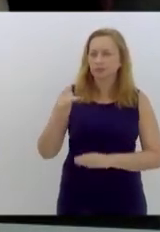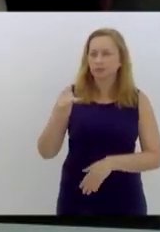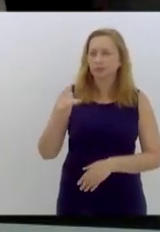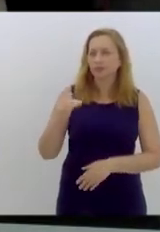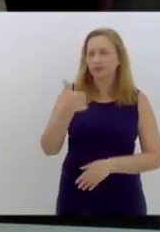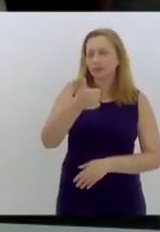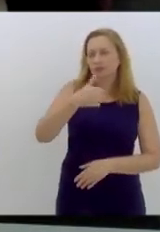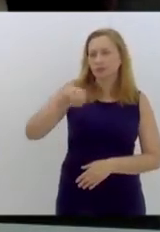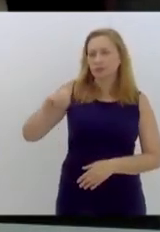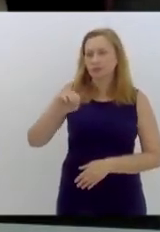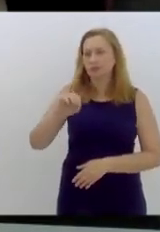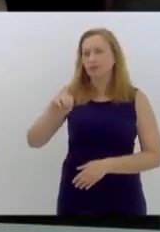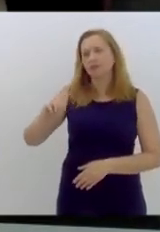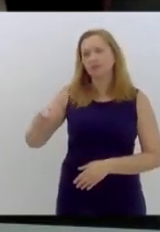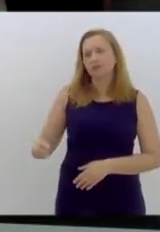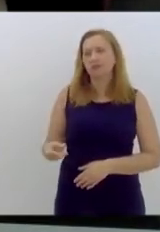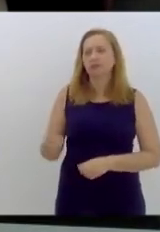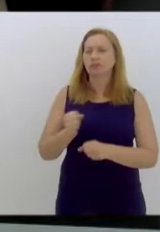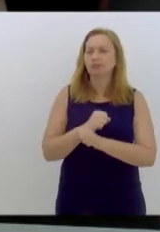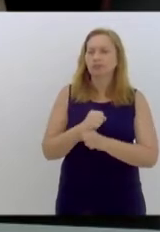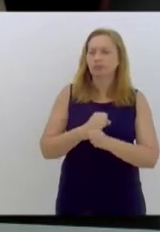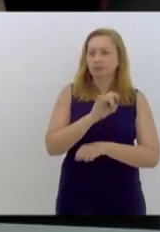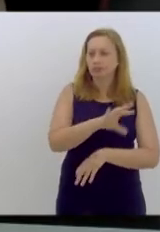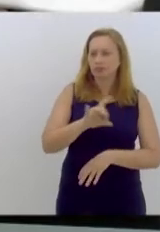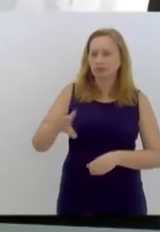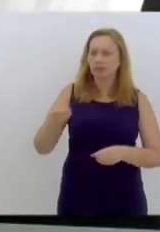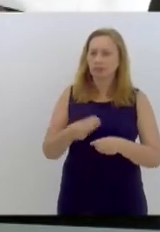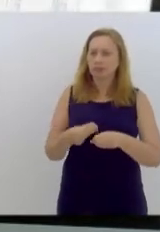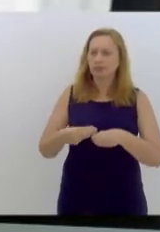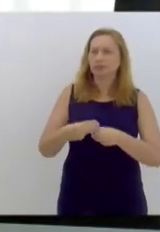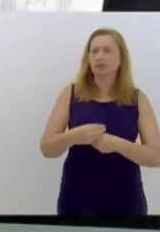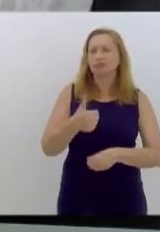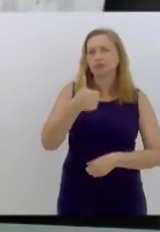municípios. Tá? No nosso 150